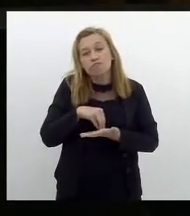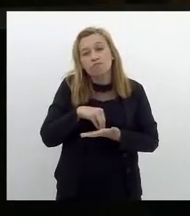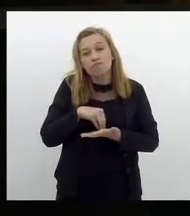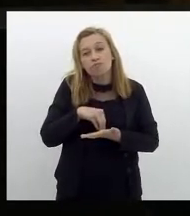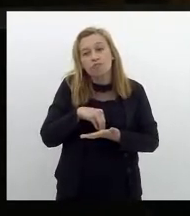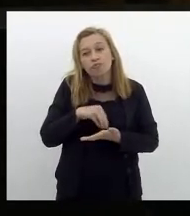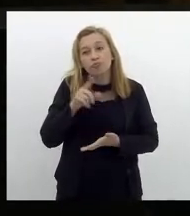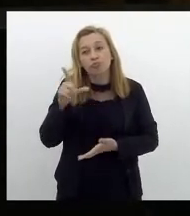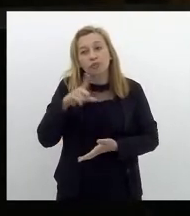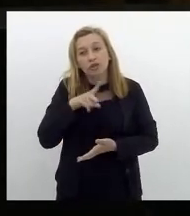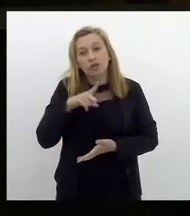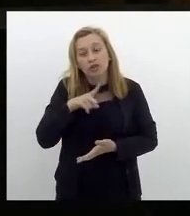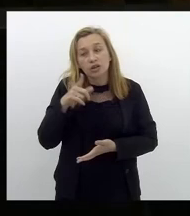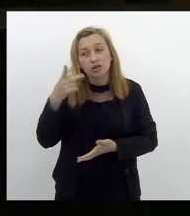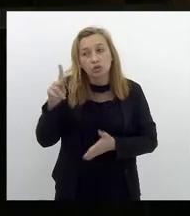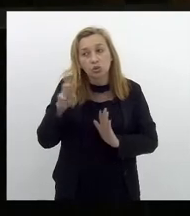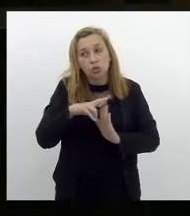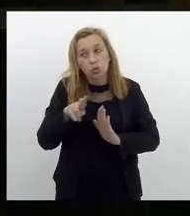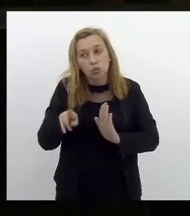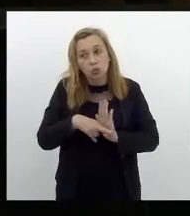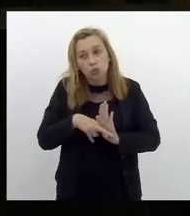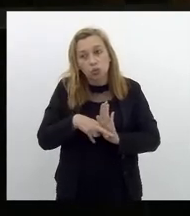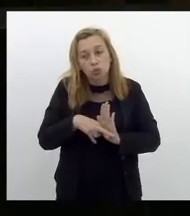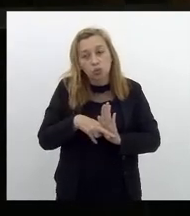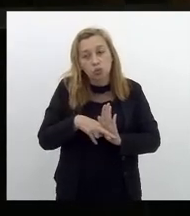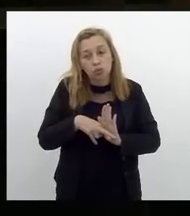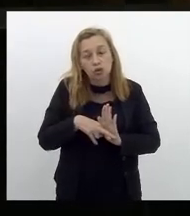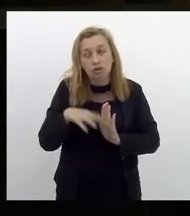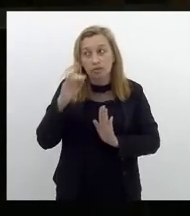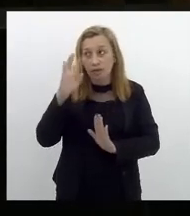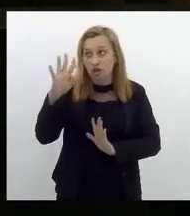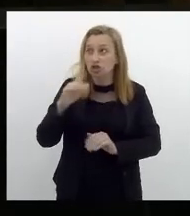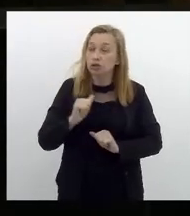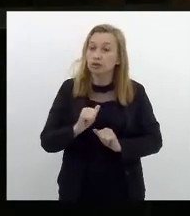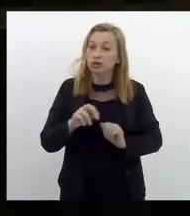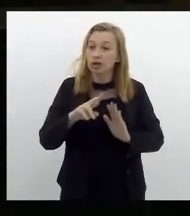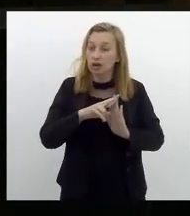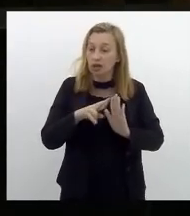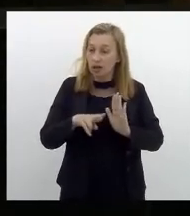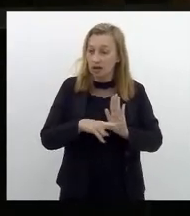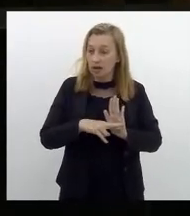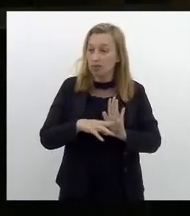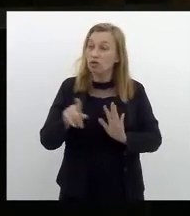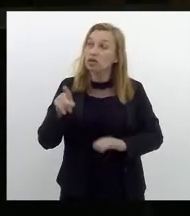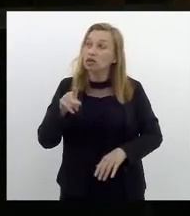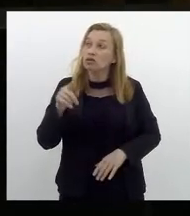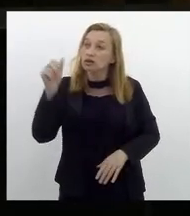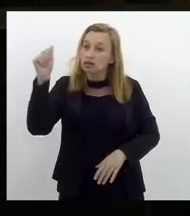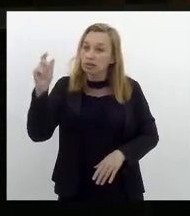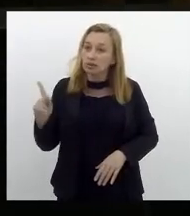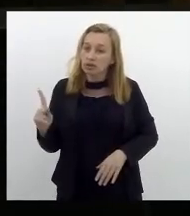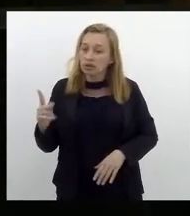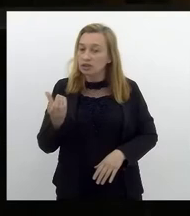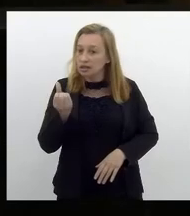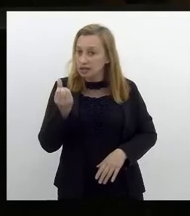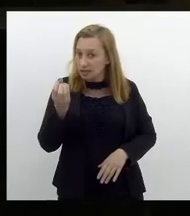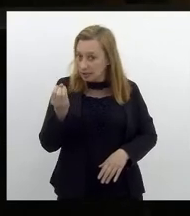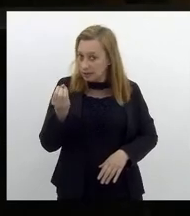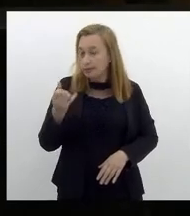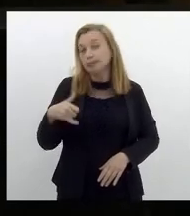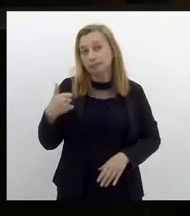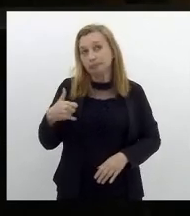que você tinha na sua regra, imagine que uma regra fosse se aposentar aos 60